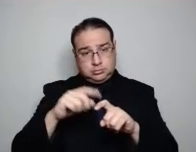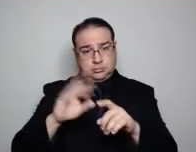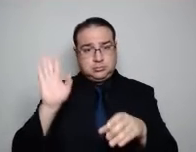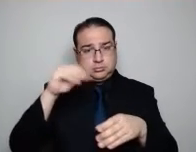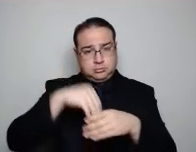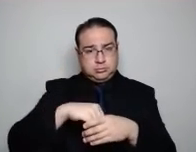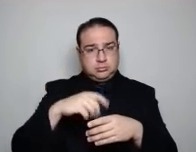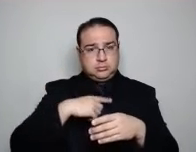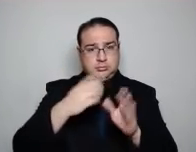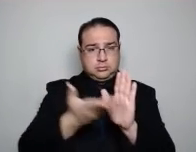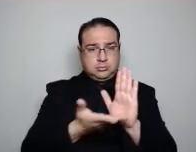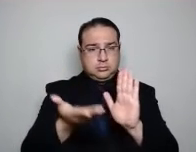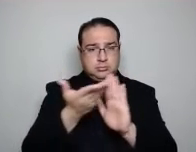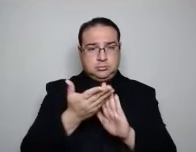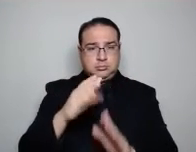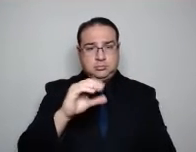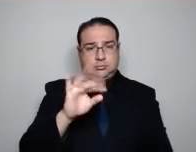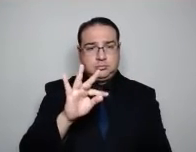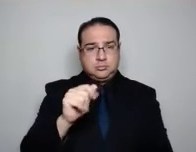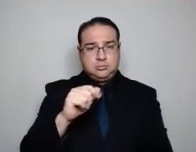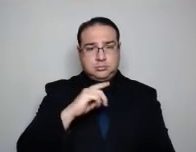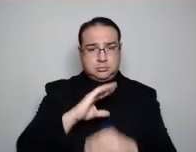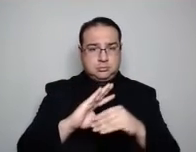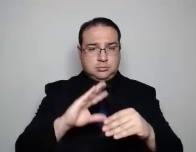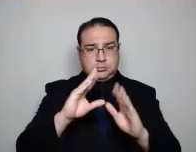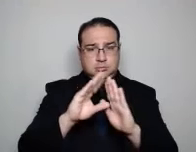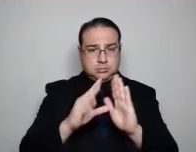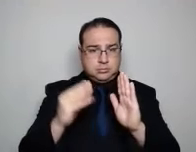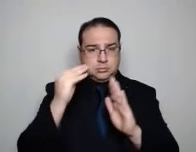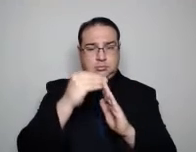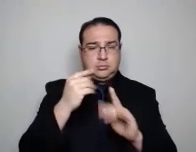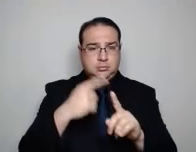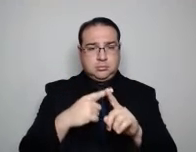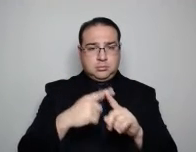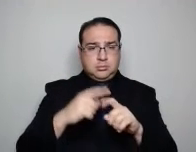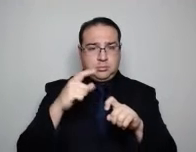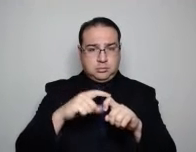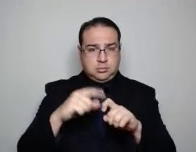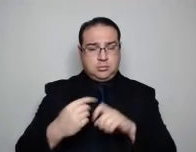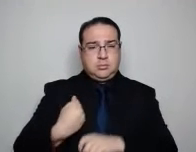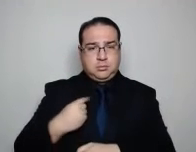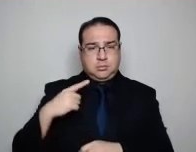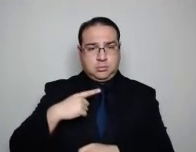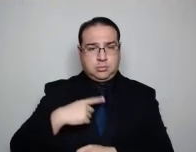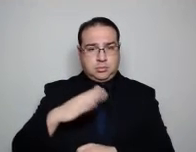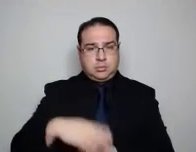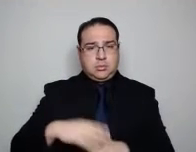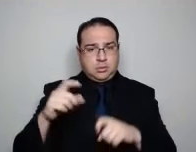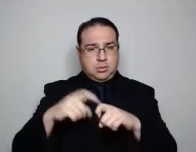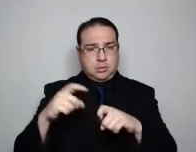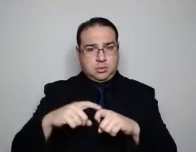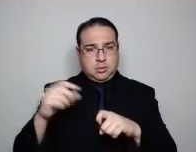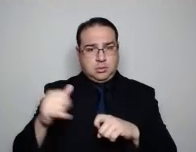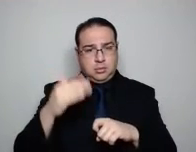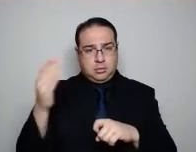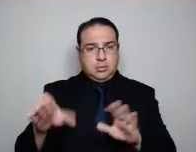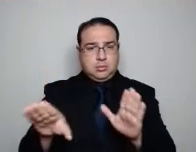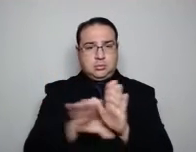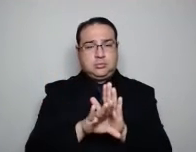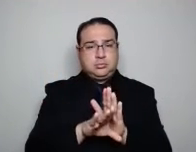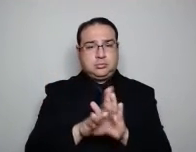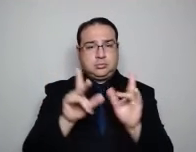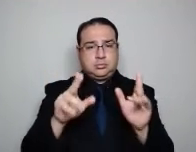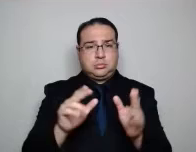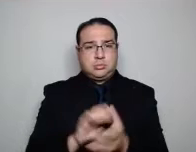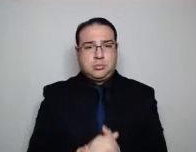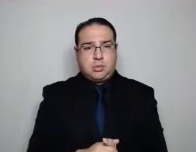aumento de cota, tem que complementar. Mas é lógico, porque os médicos que estão dentro são médicos iguais aos médicos que estão chegando. Então,